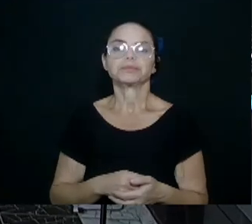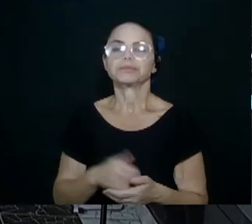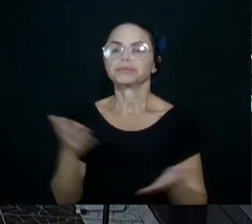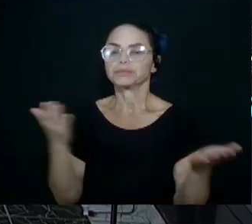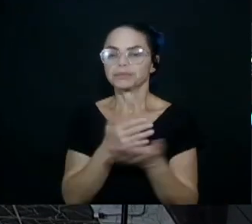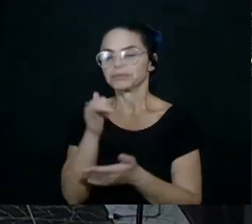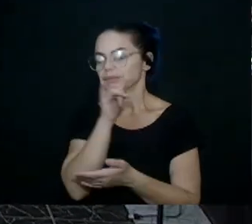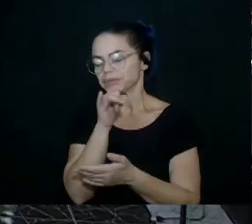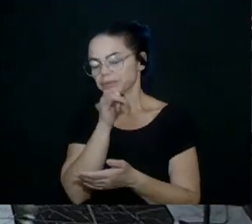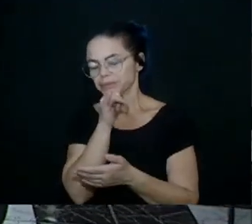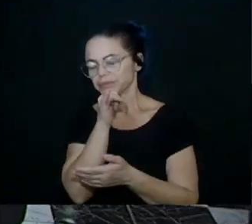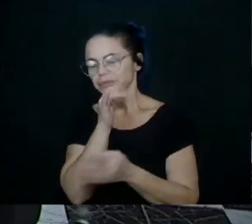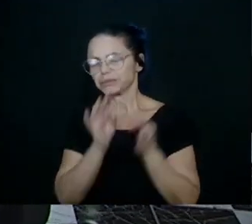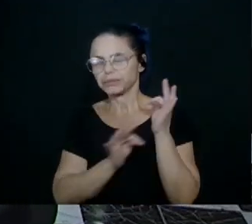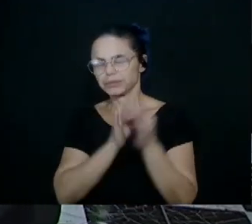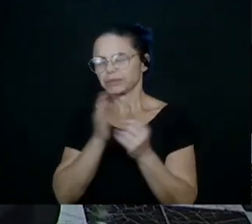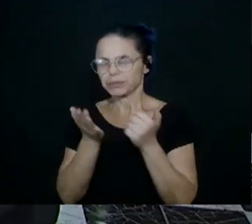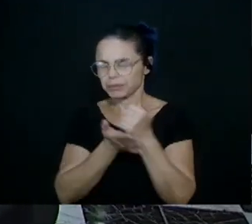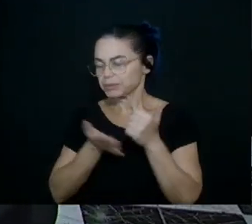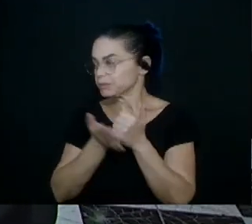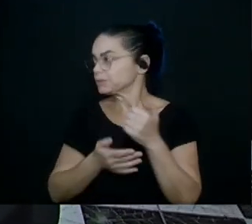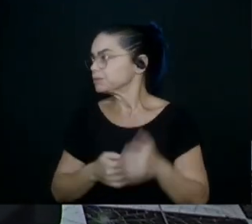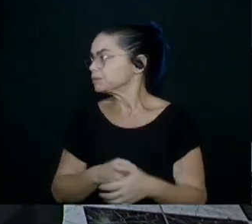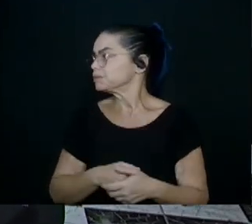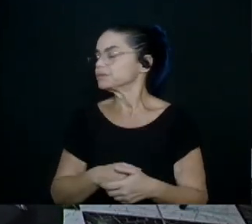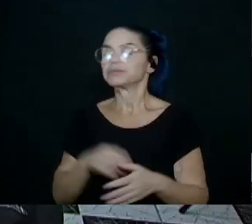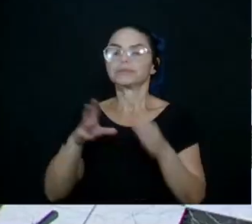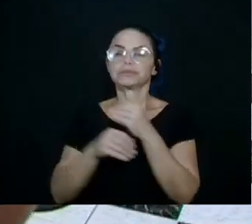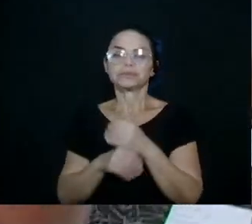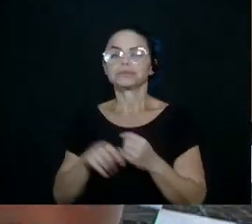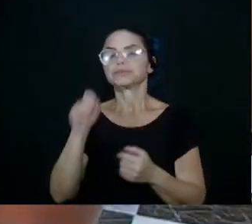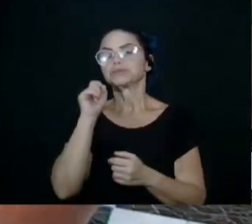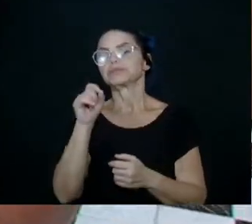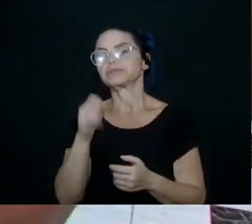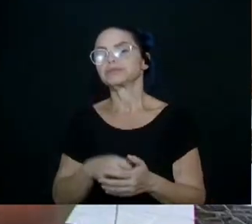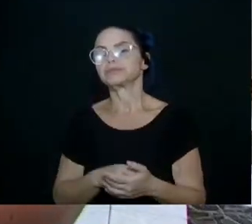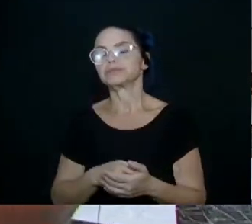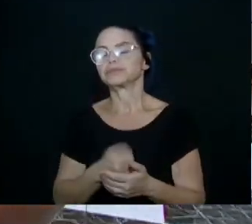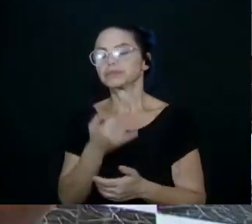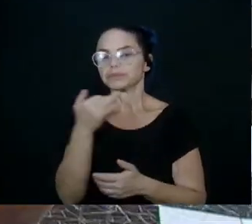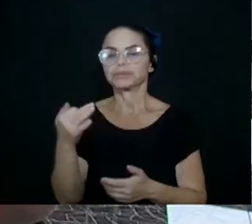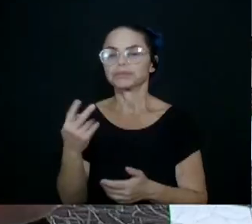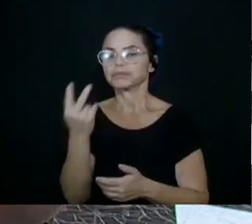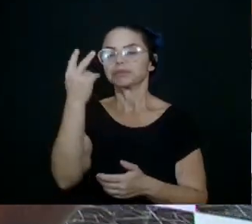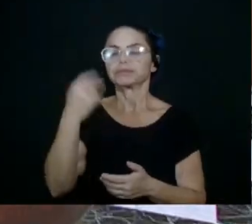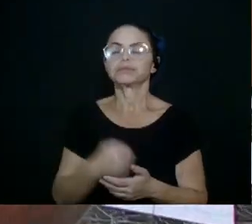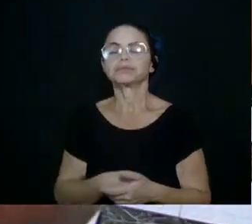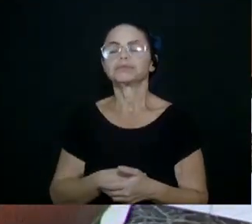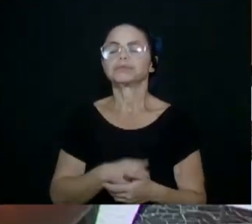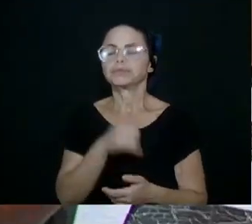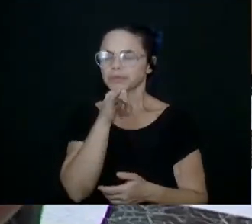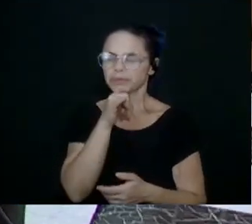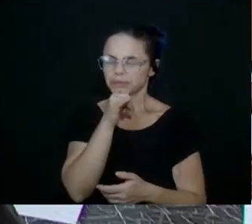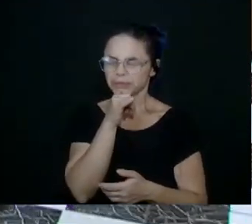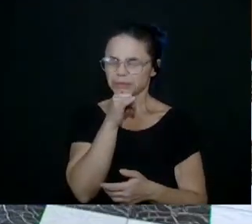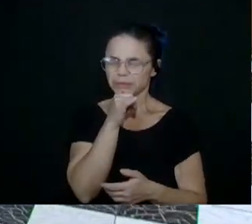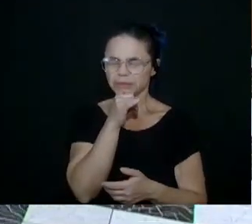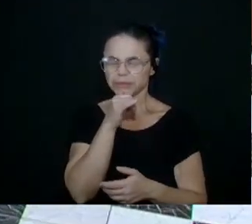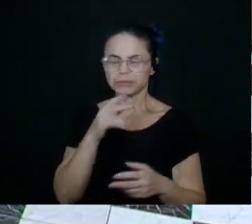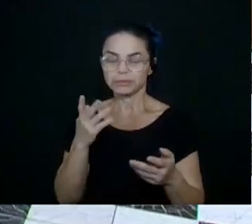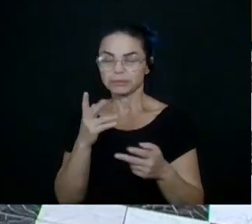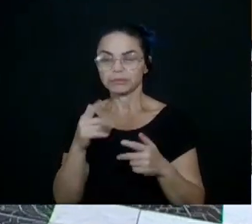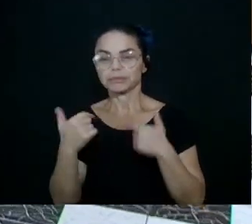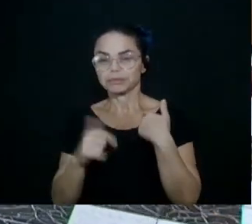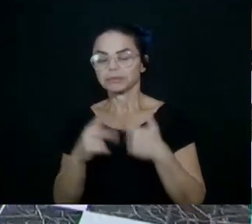tratamento básico que inclui o quê e quanto custa? Hoje, vamos pôr num serviço completo de cabelo,